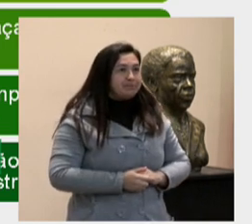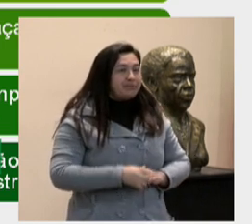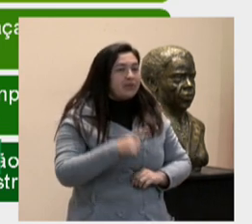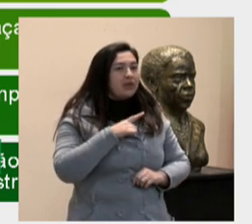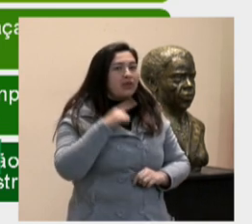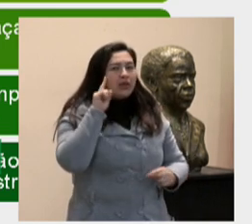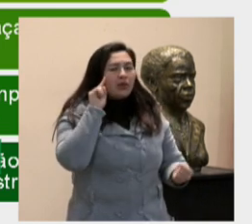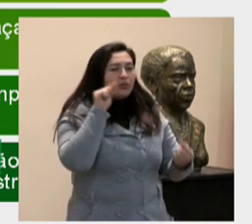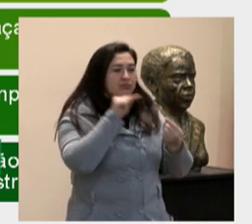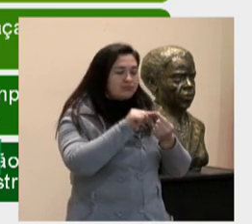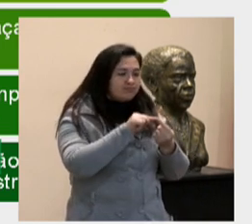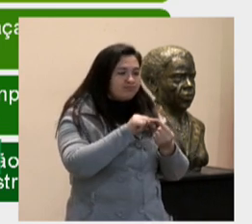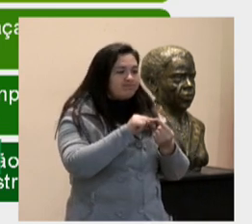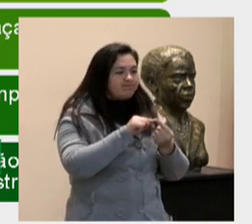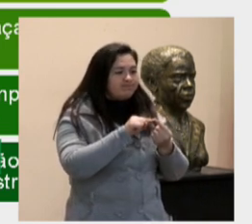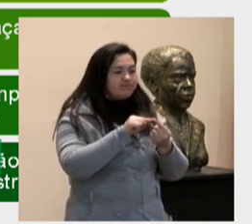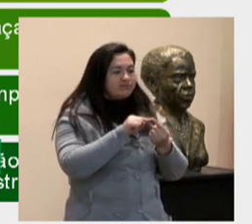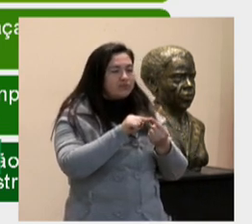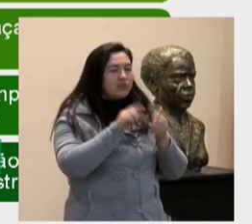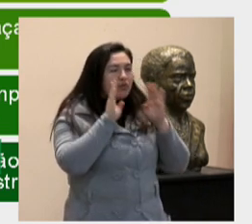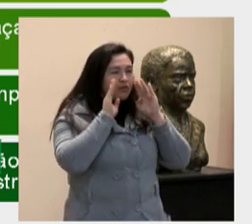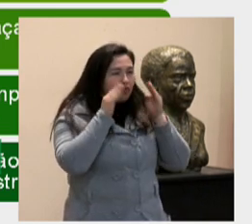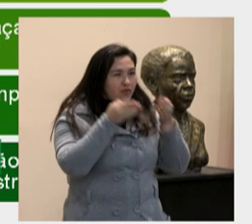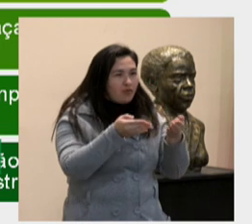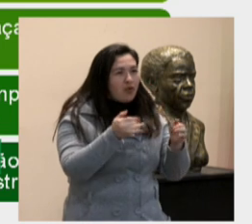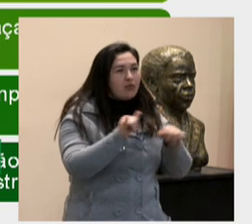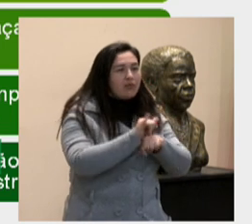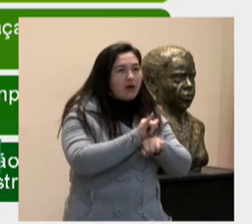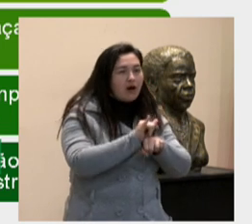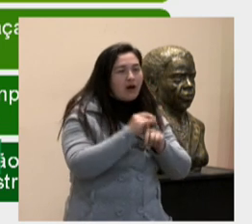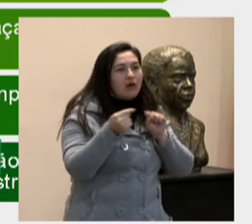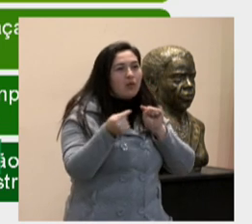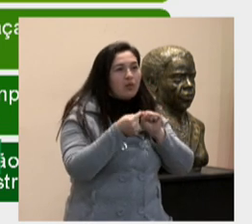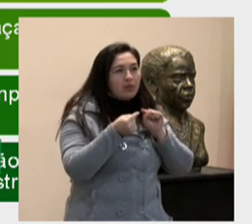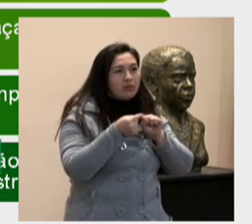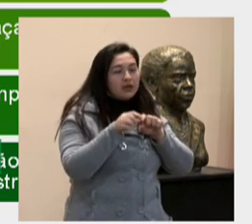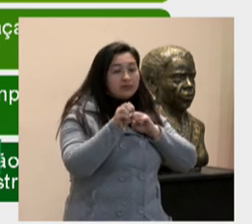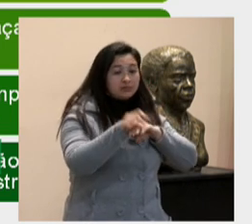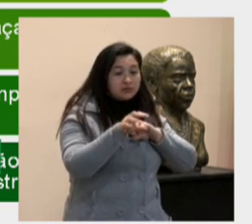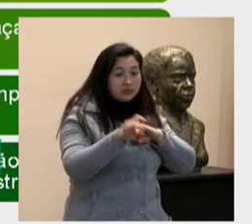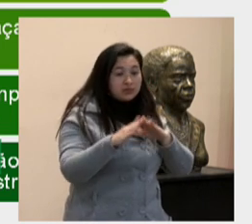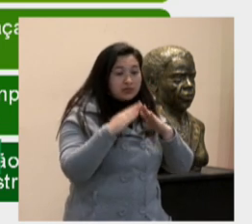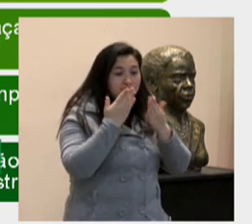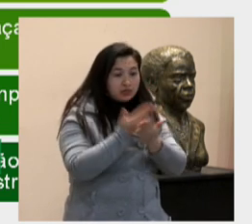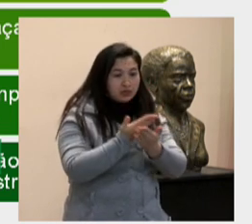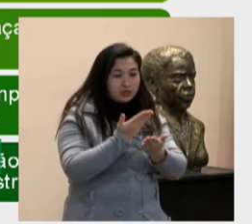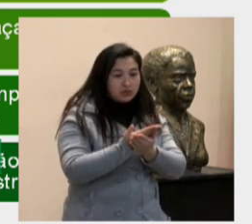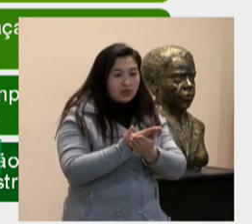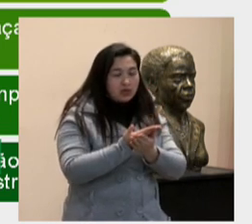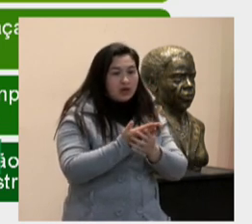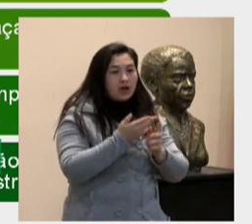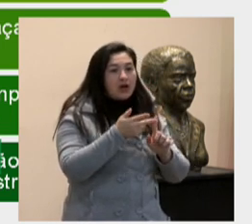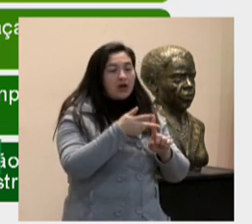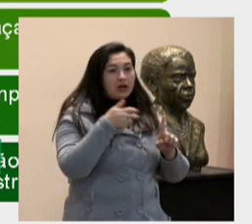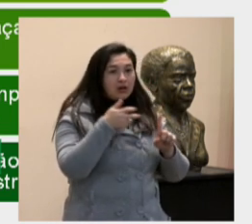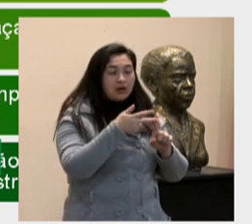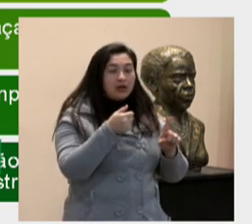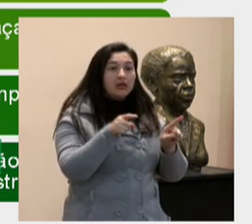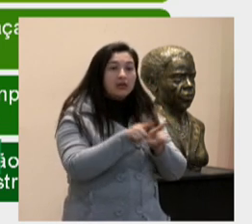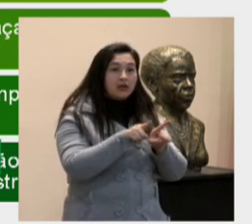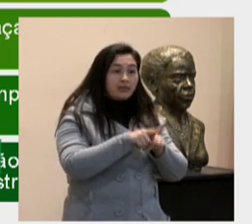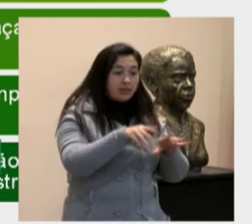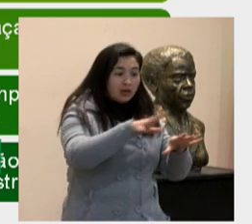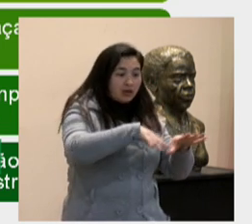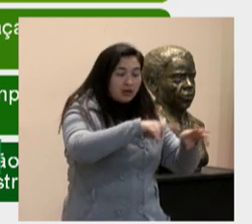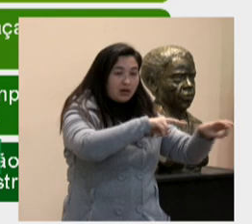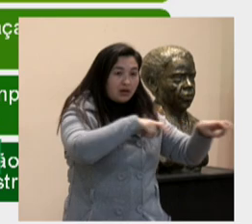metas específicas, metas e estratégias específicas para a educação escolar indígena, para a educação do campo e para a educação